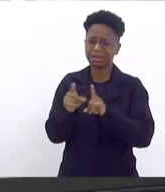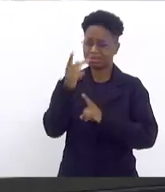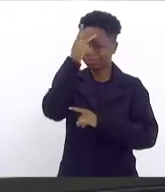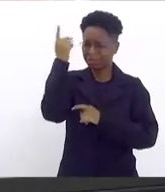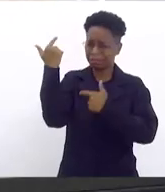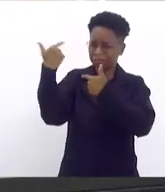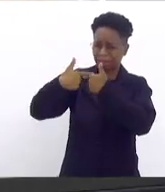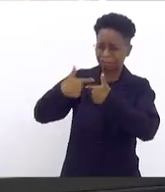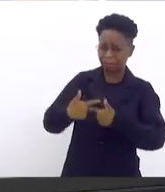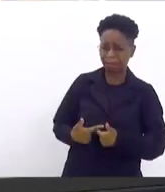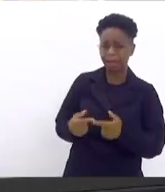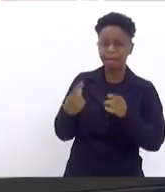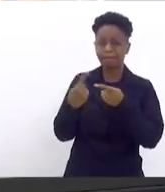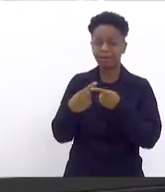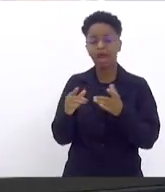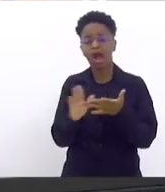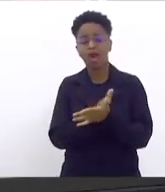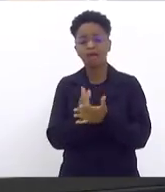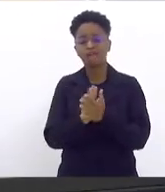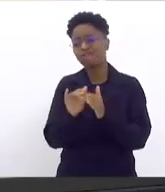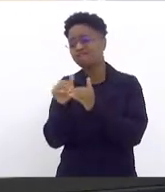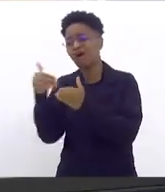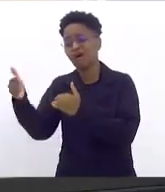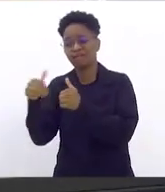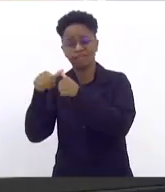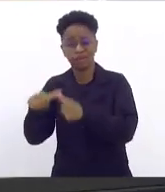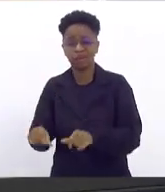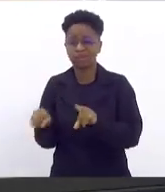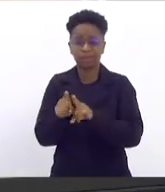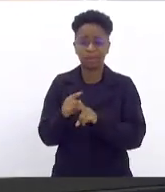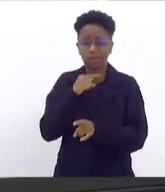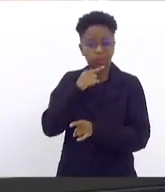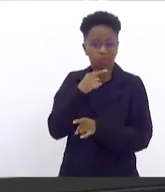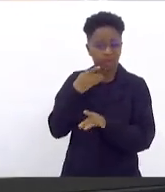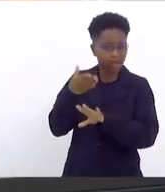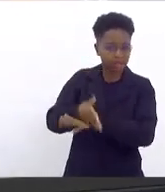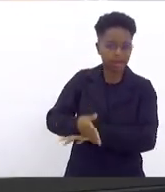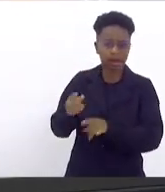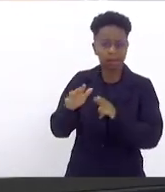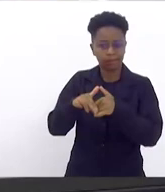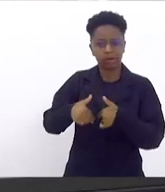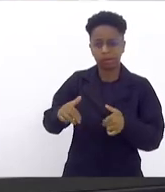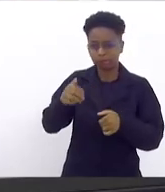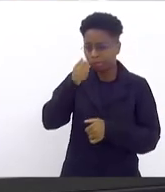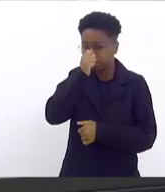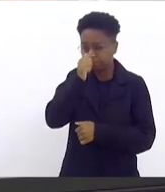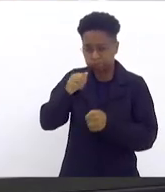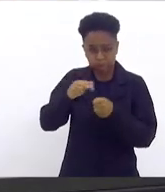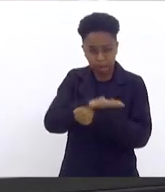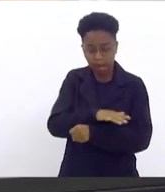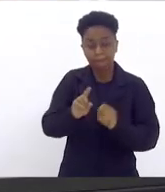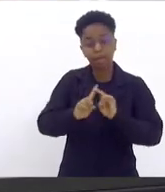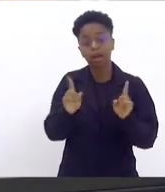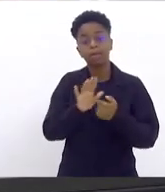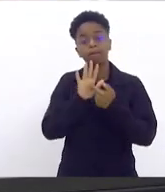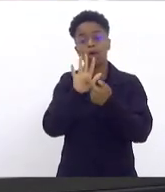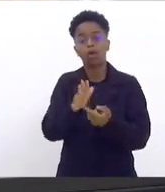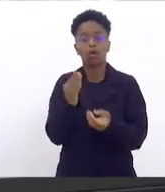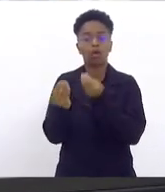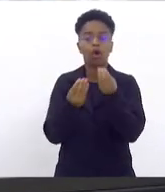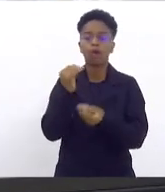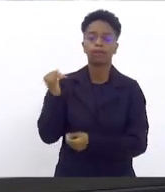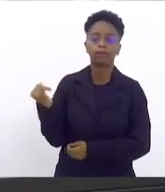porque as pessoas ficaram lá de fora, deu confusão lá embaixo para subir. Mas isso mostra a